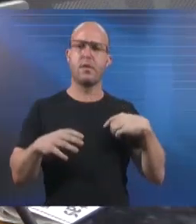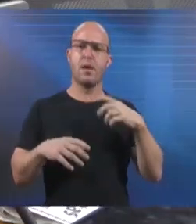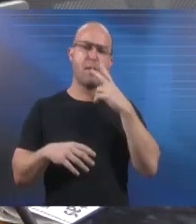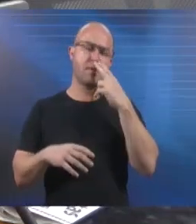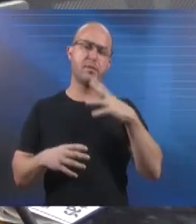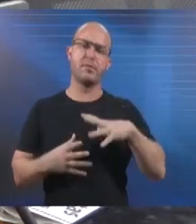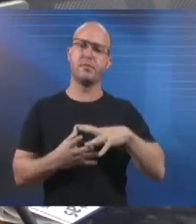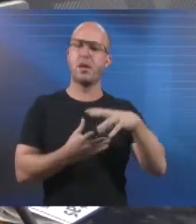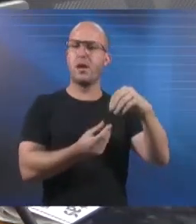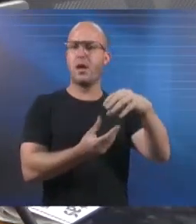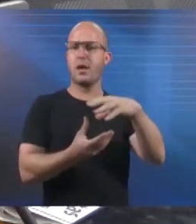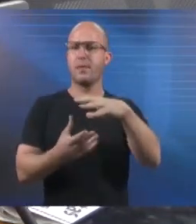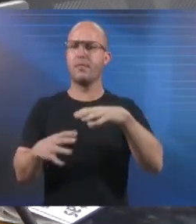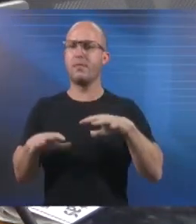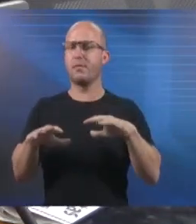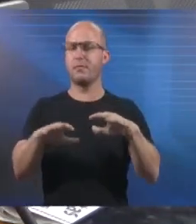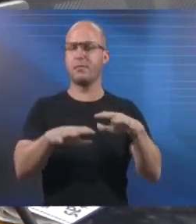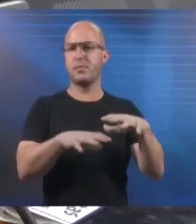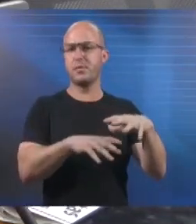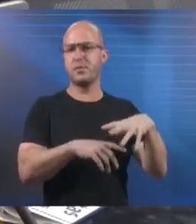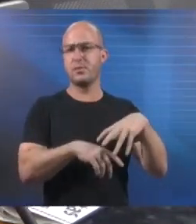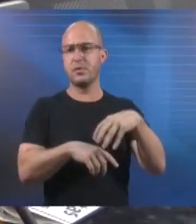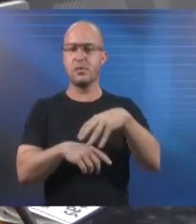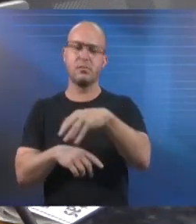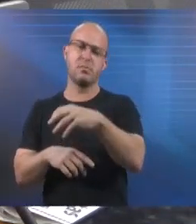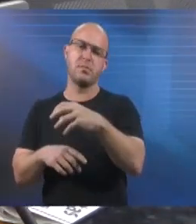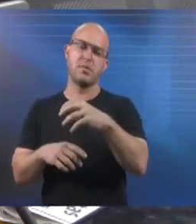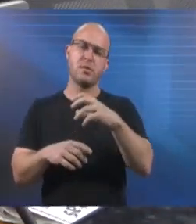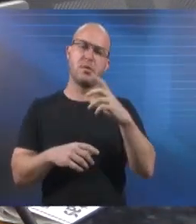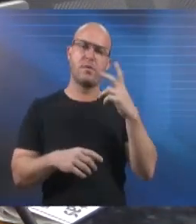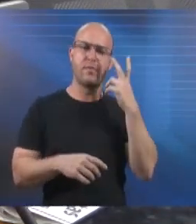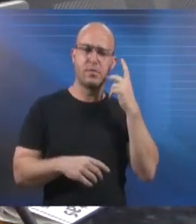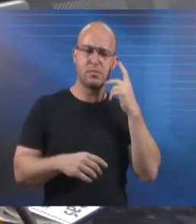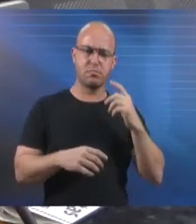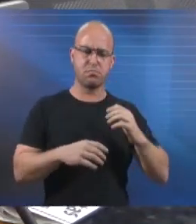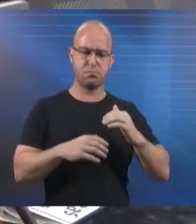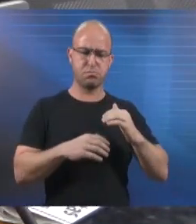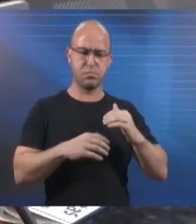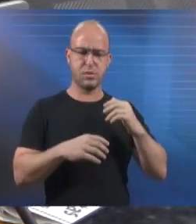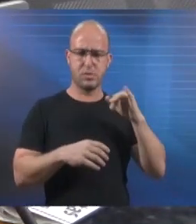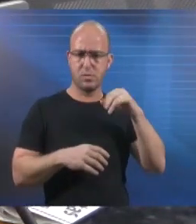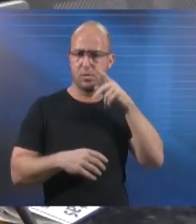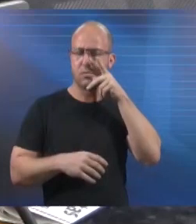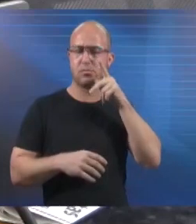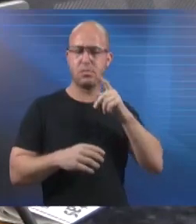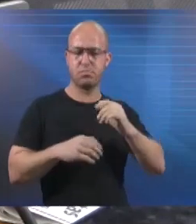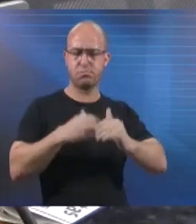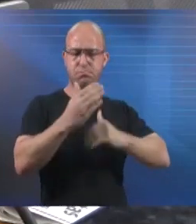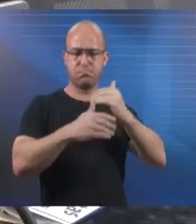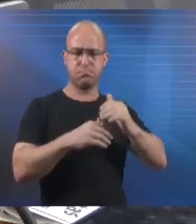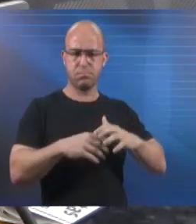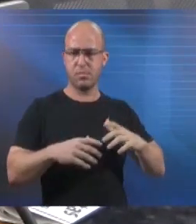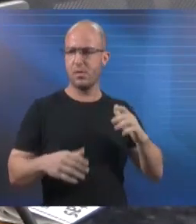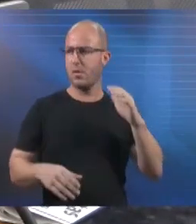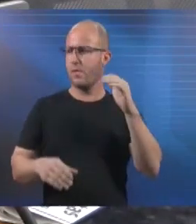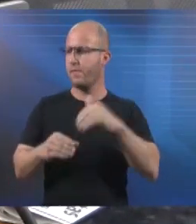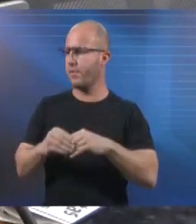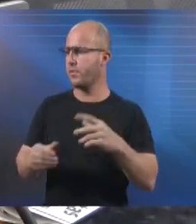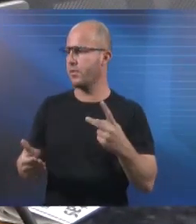João Pessoa Fortaleza enfim estão crescendo e se desenvolvendo vota